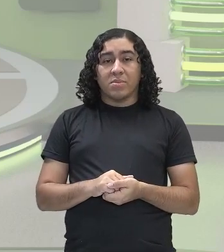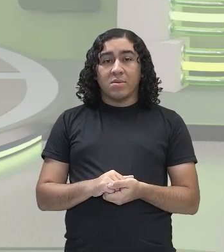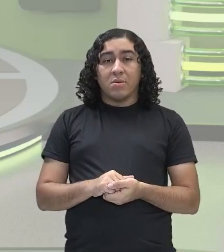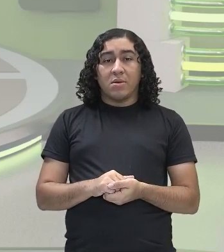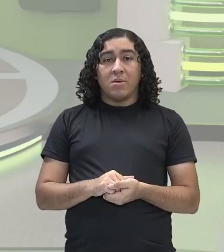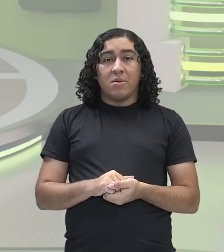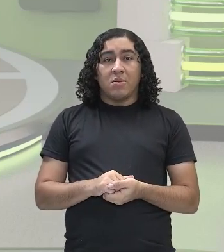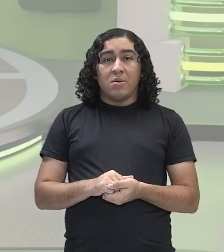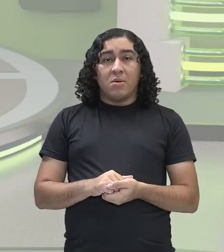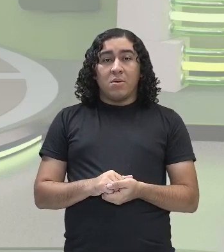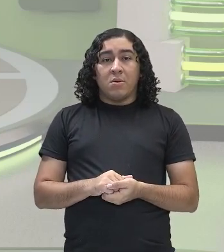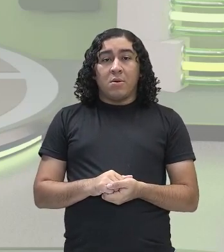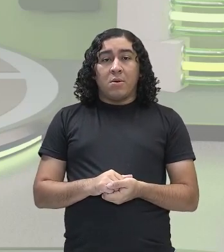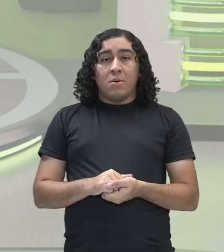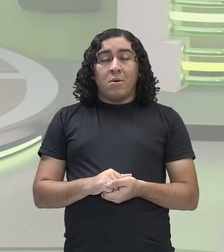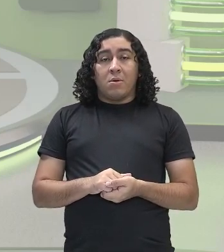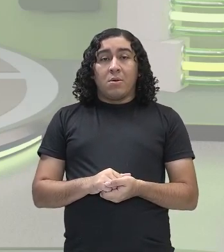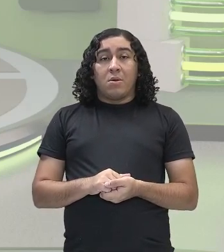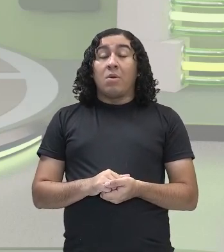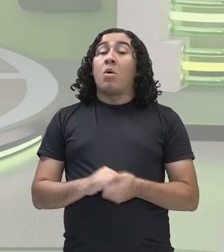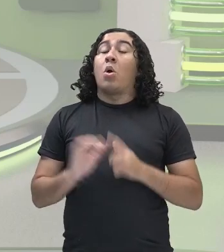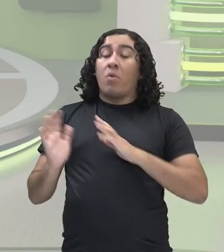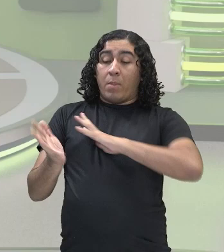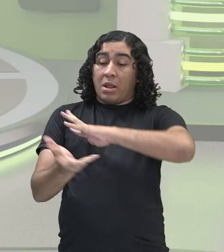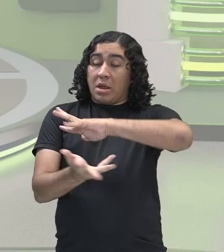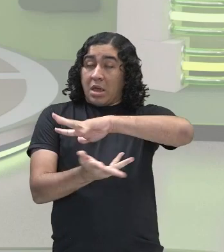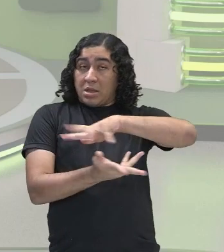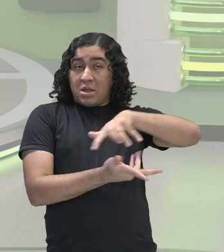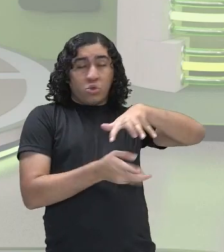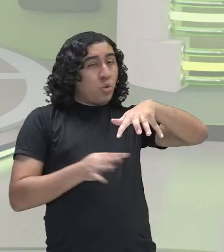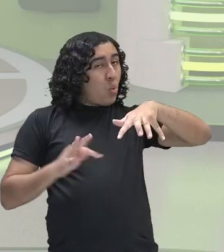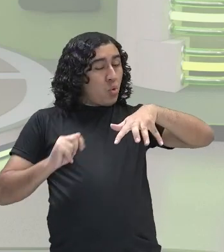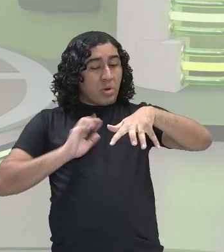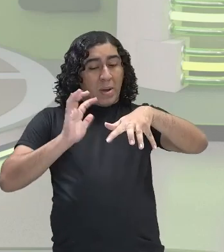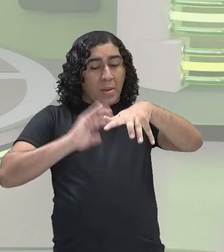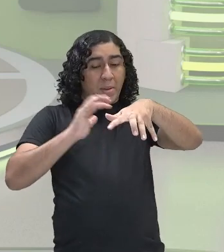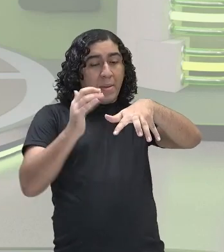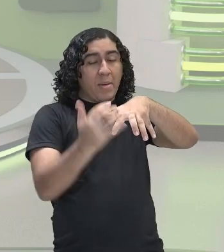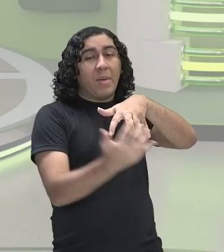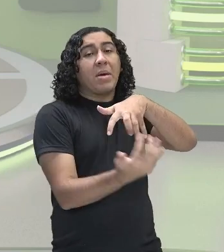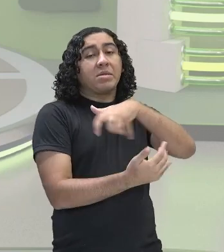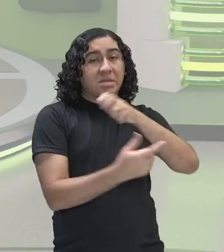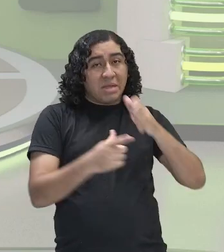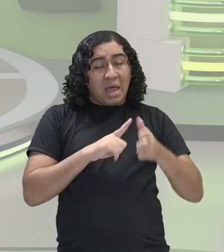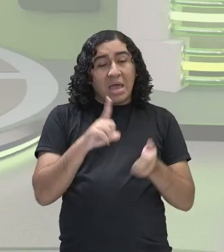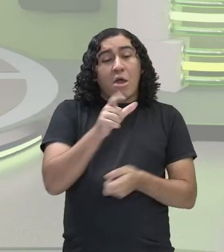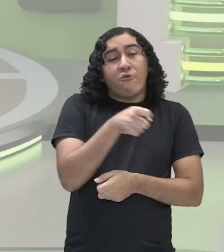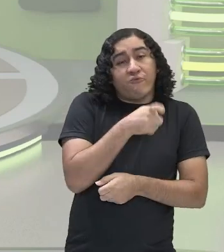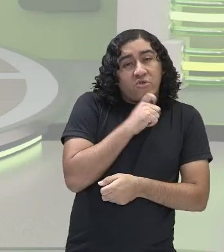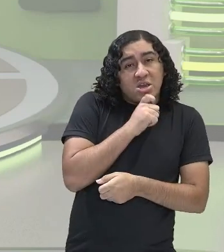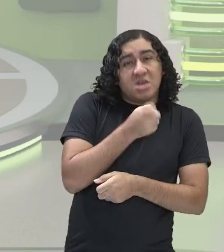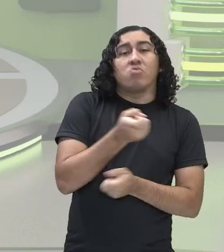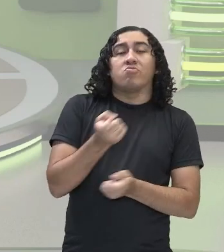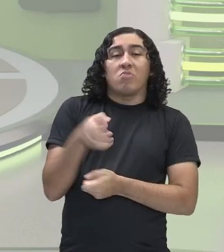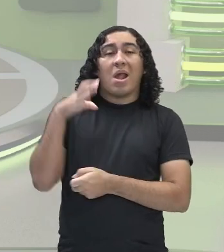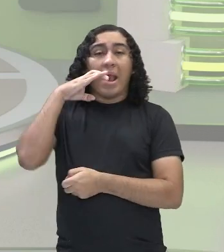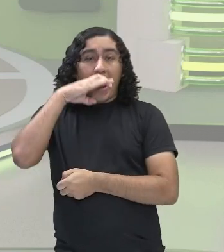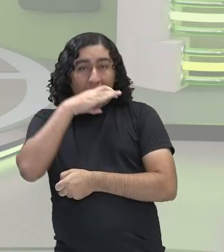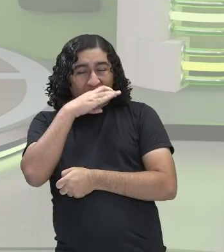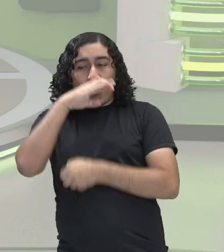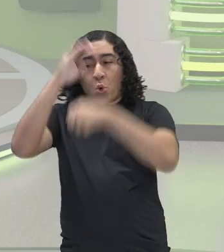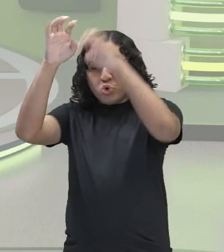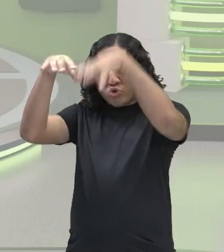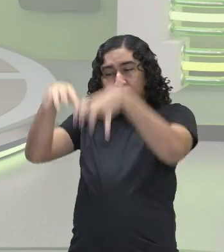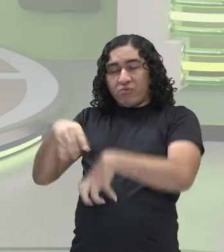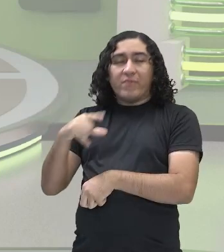à abrangência delas no planeta inteiro, habitando desde regiões polares até regiões tropicais. E ocupam